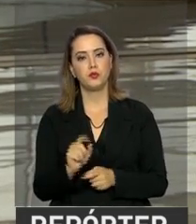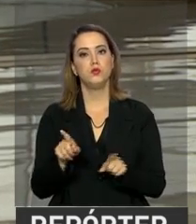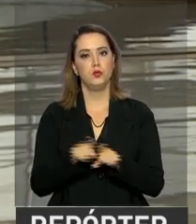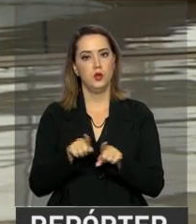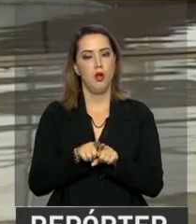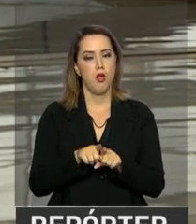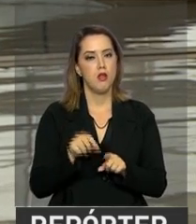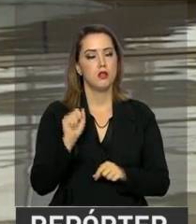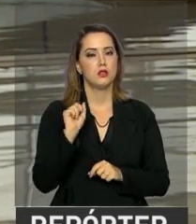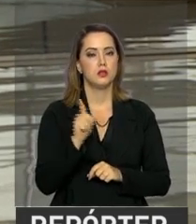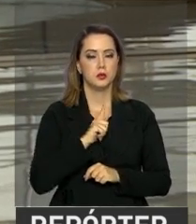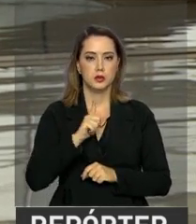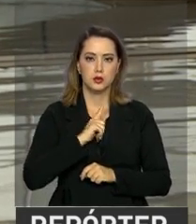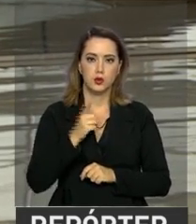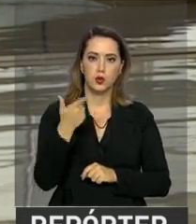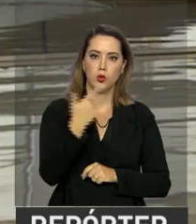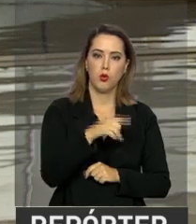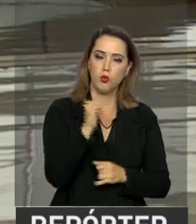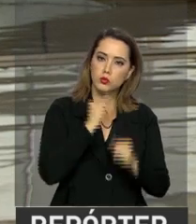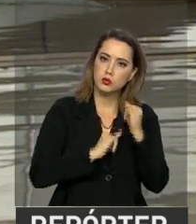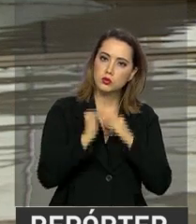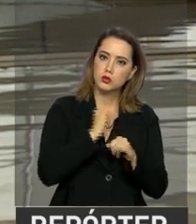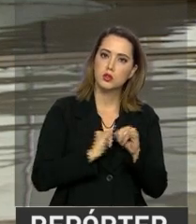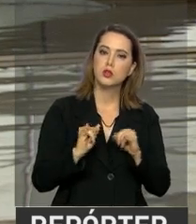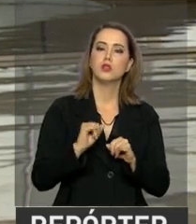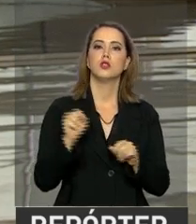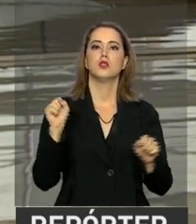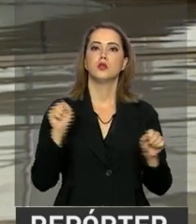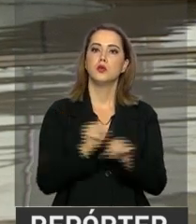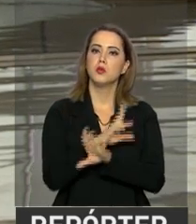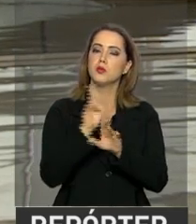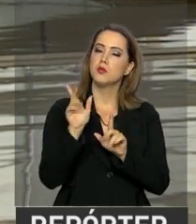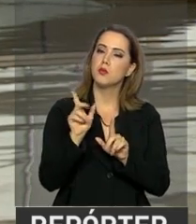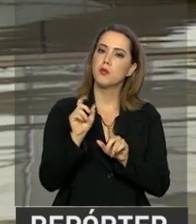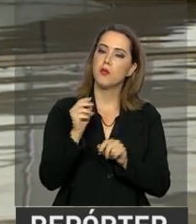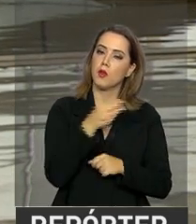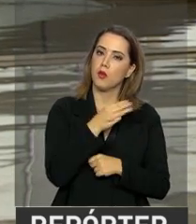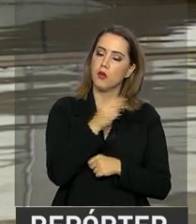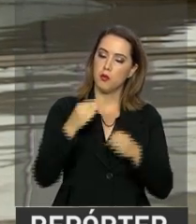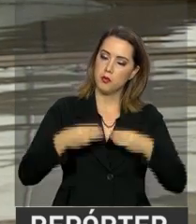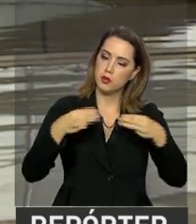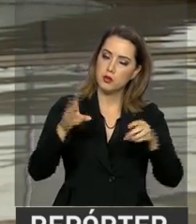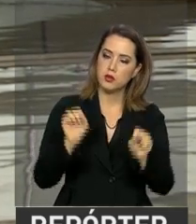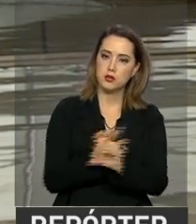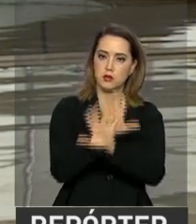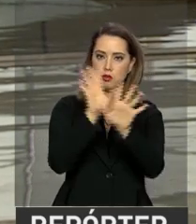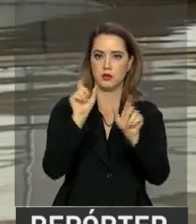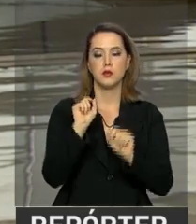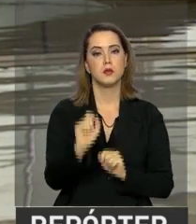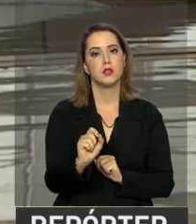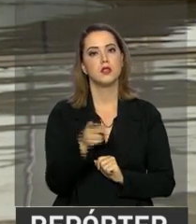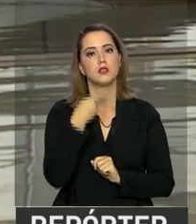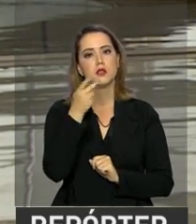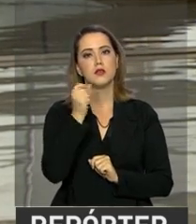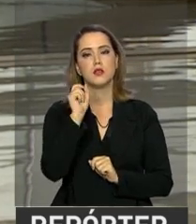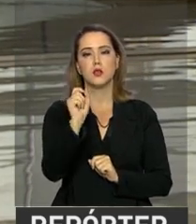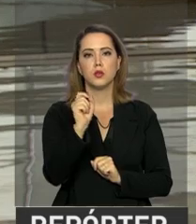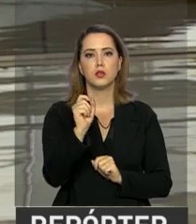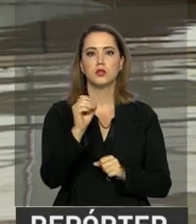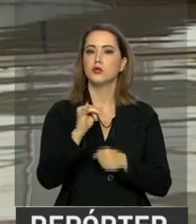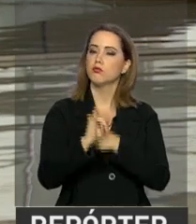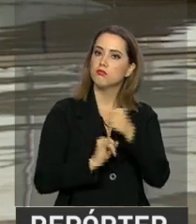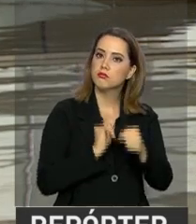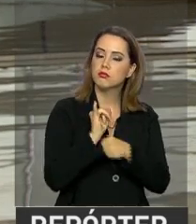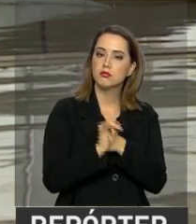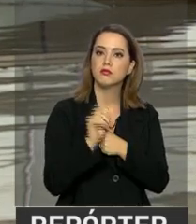diz respeito ao Ministério da Transparência, Fiscalização e Controle, mais especificamente em relação ao Portal da